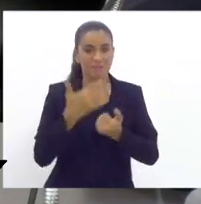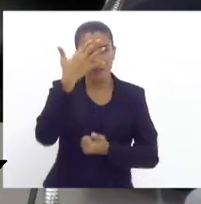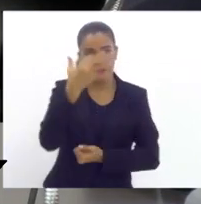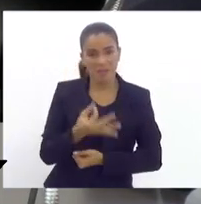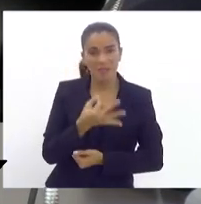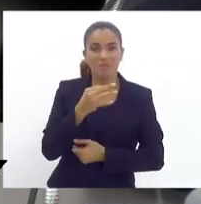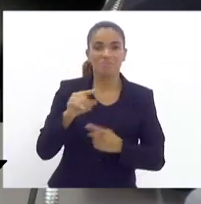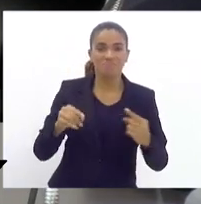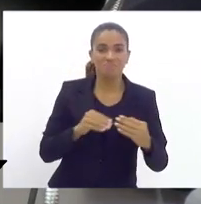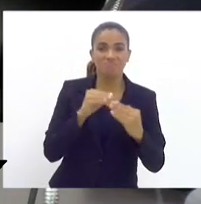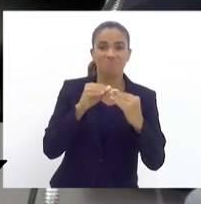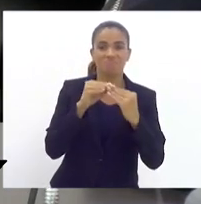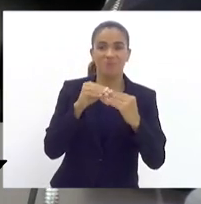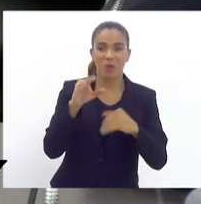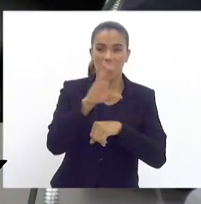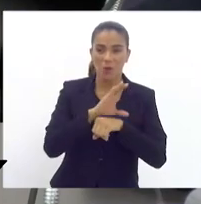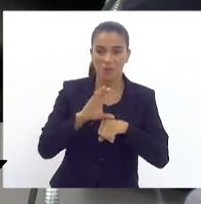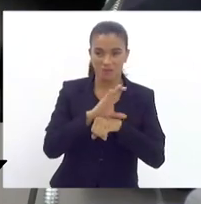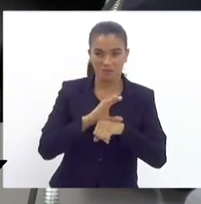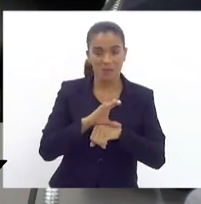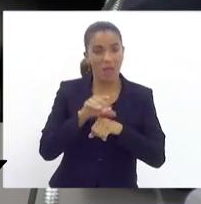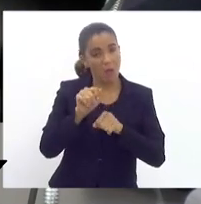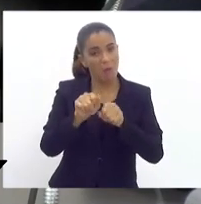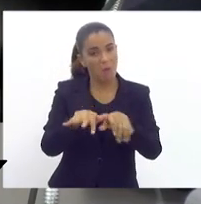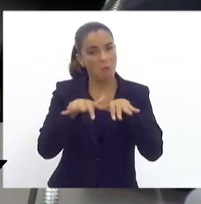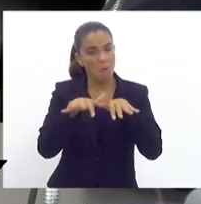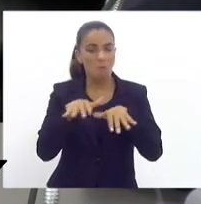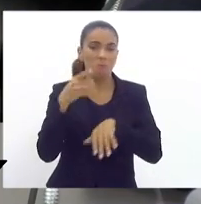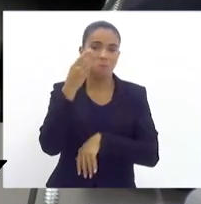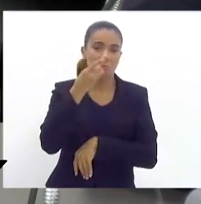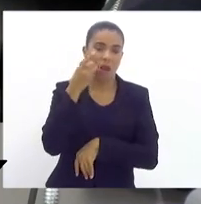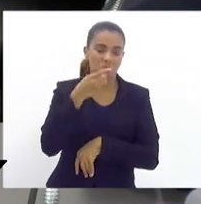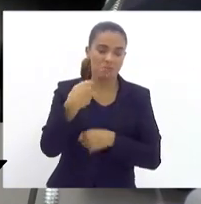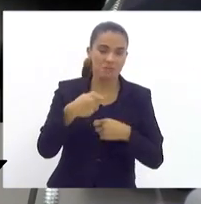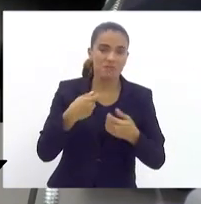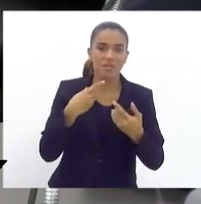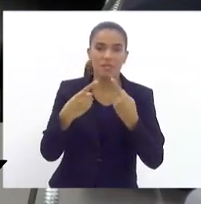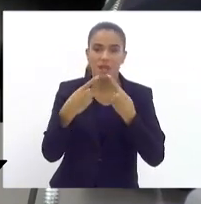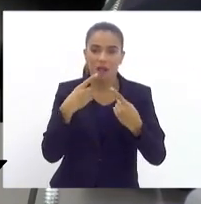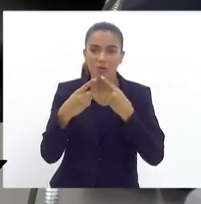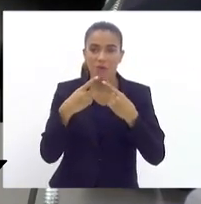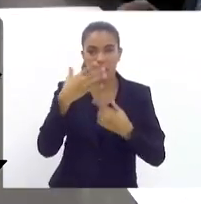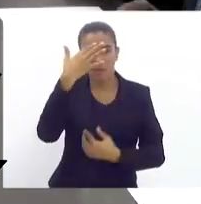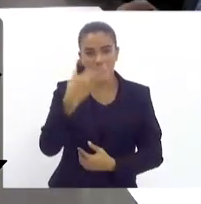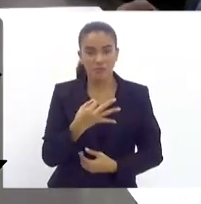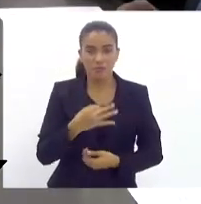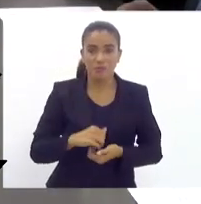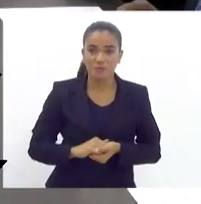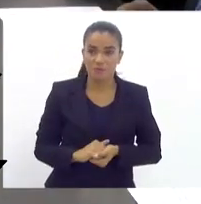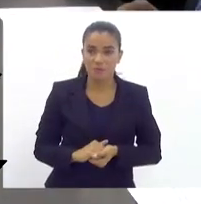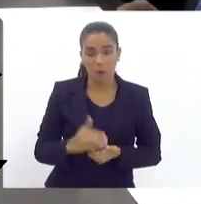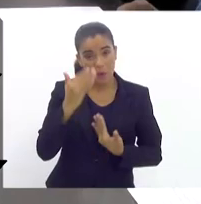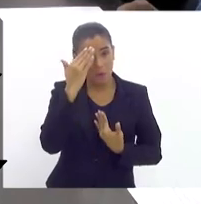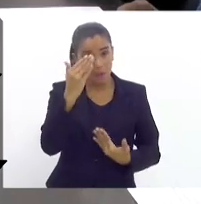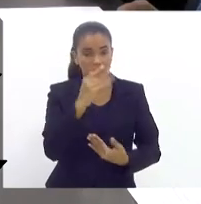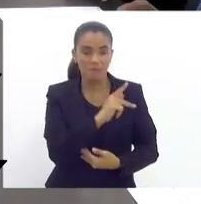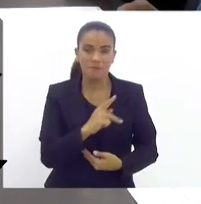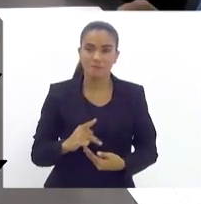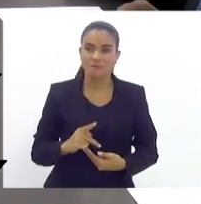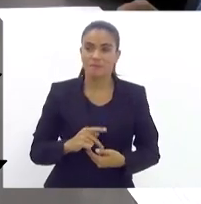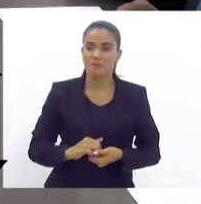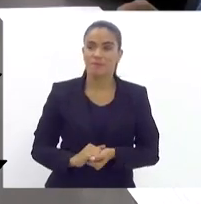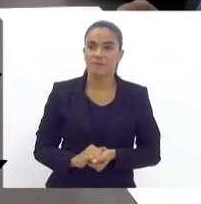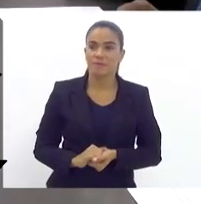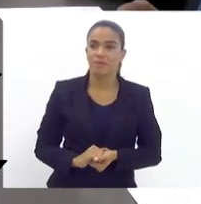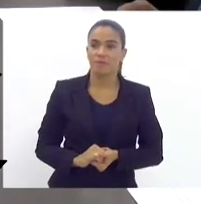pela construção coletiva, porque eu acho que o parlamento tem que ser assim, a busca do diálogo e entendimento. É porque eu não consigo entender, fica do lado aqui. Obrigado, presidente.